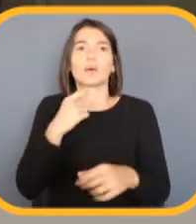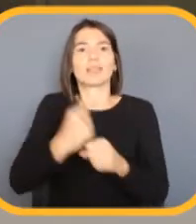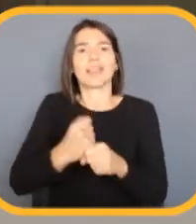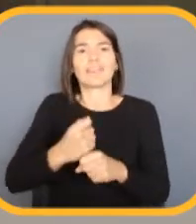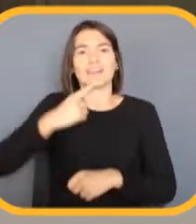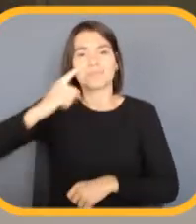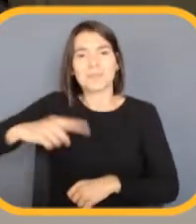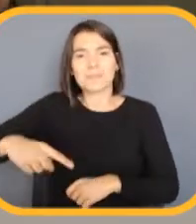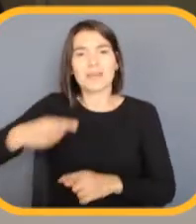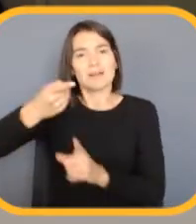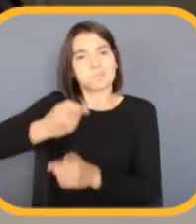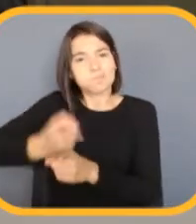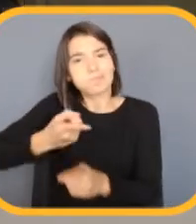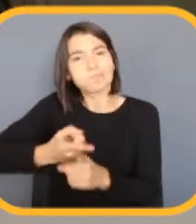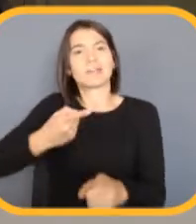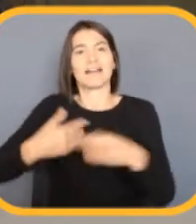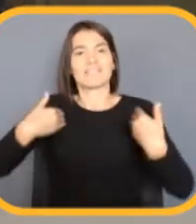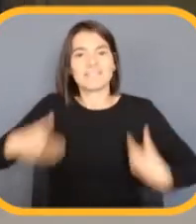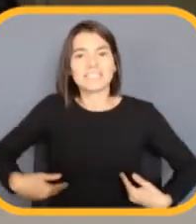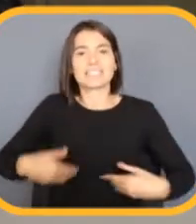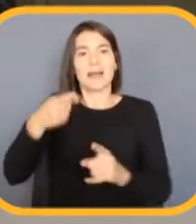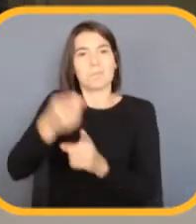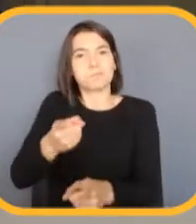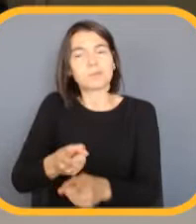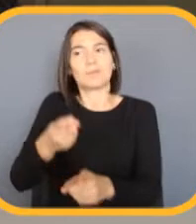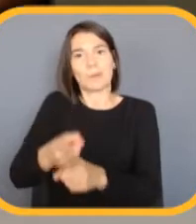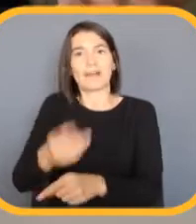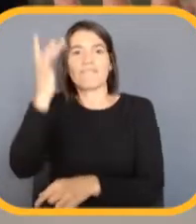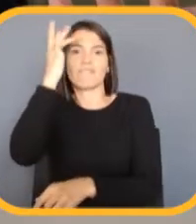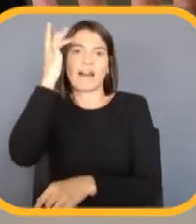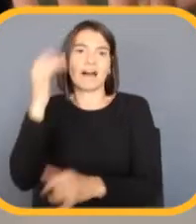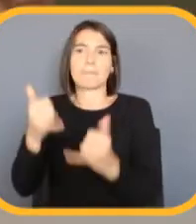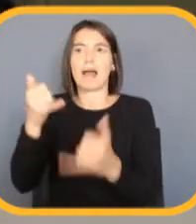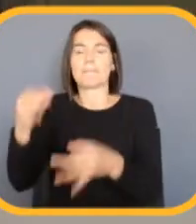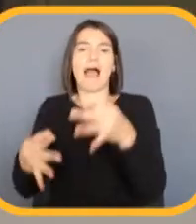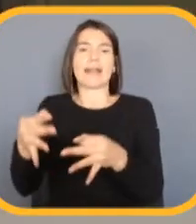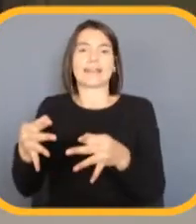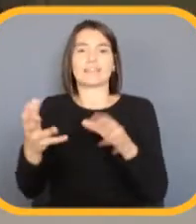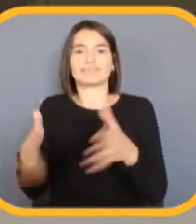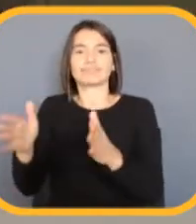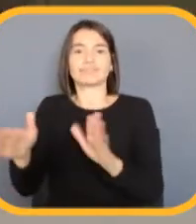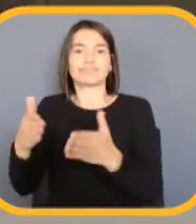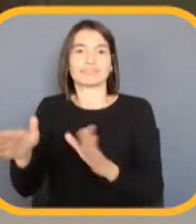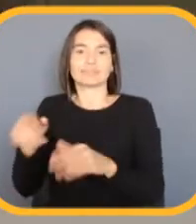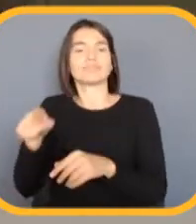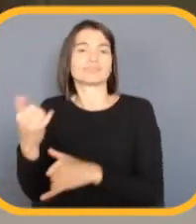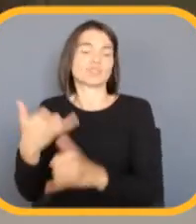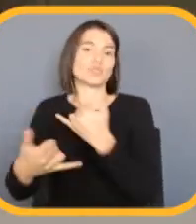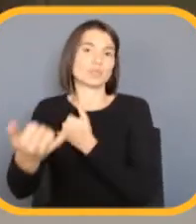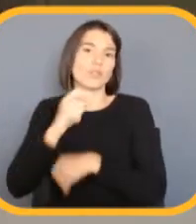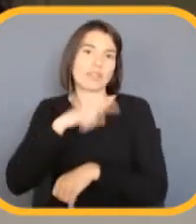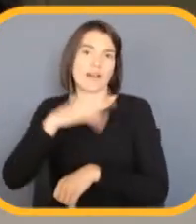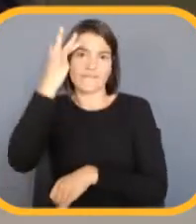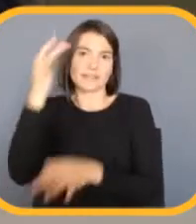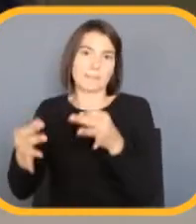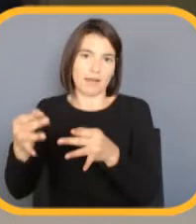com este caráter de tarefas repetitivas, previsíveis, físicas, que são mais fáceis de ser automatizadas. Portanto, este tipo de tarefas e ocupações são